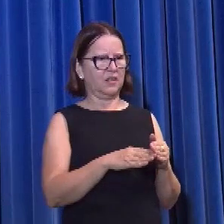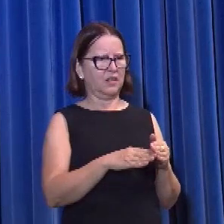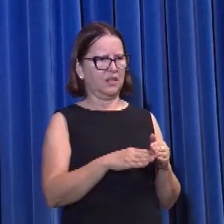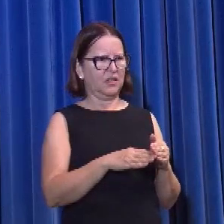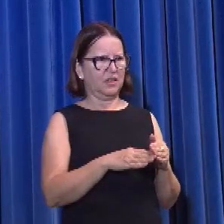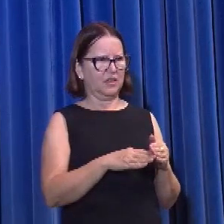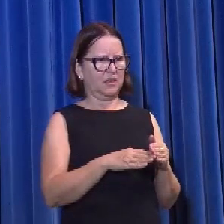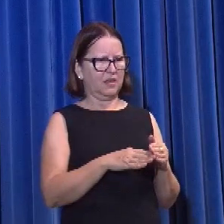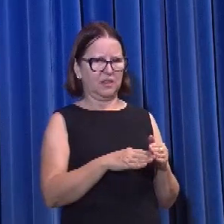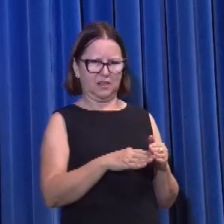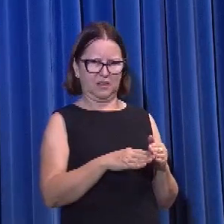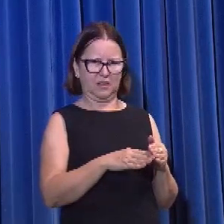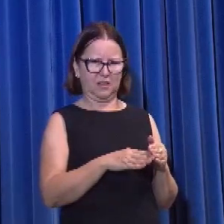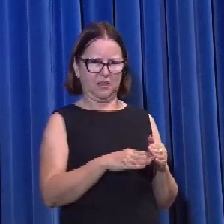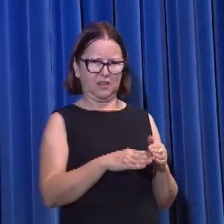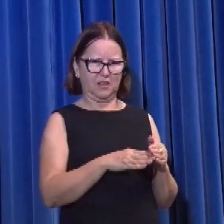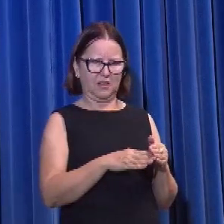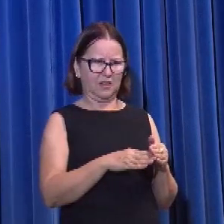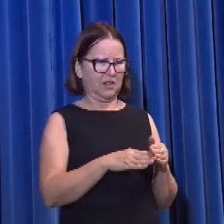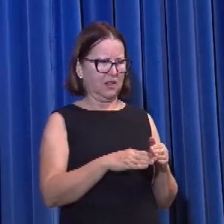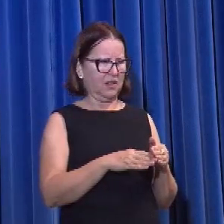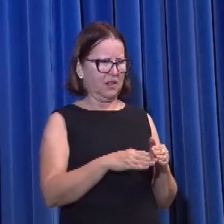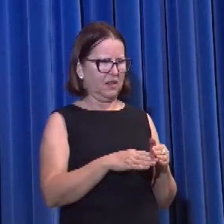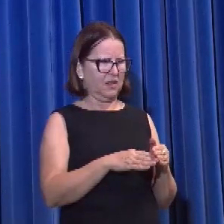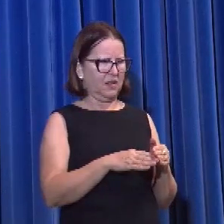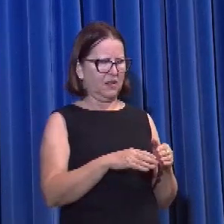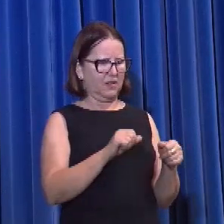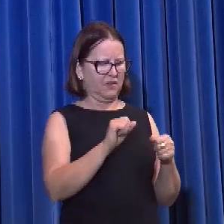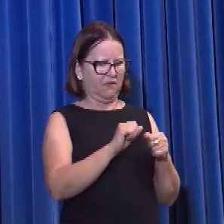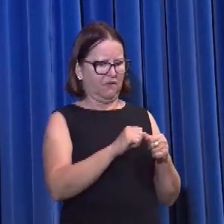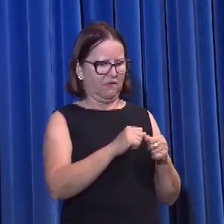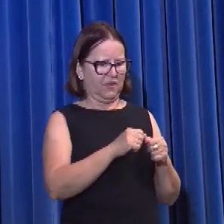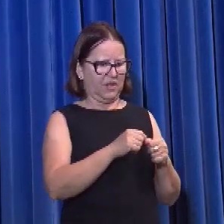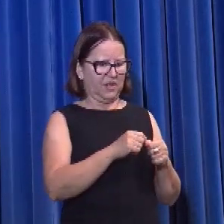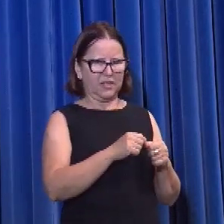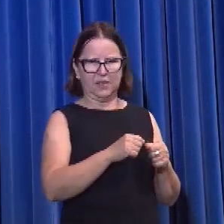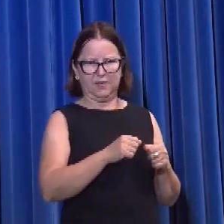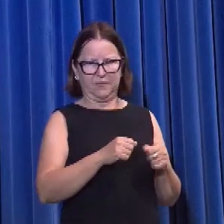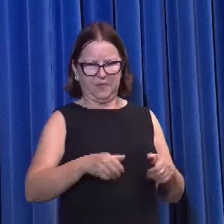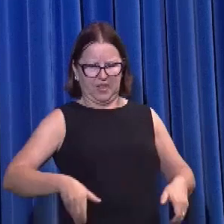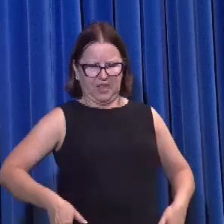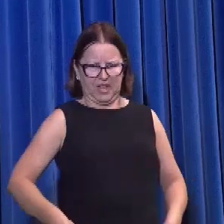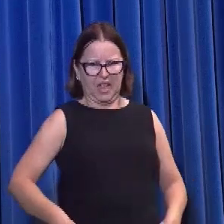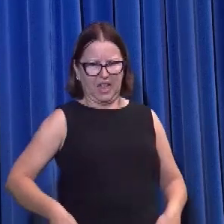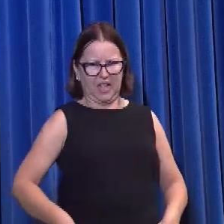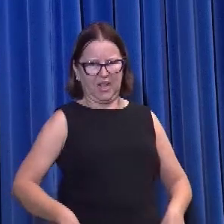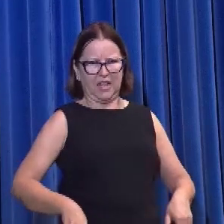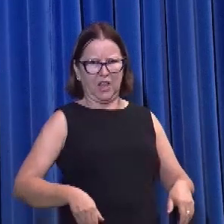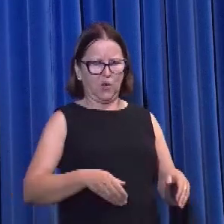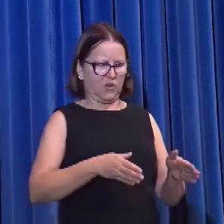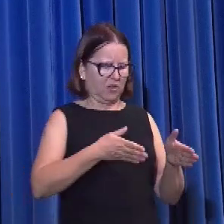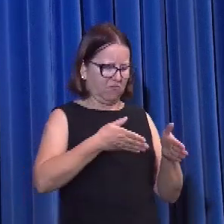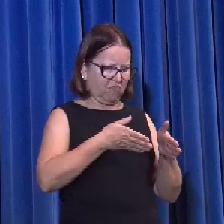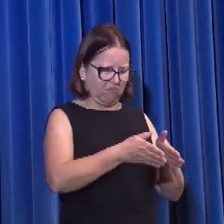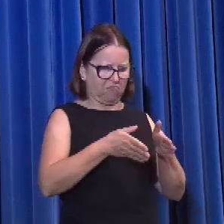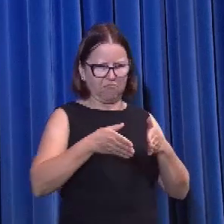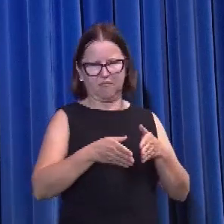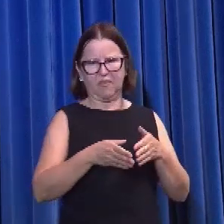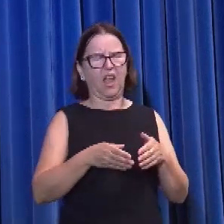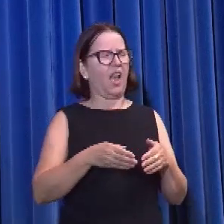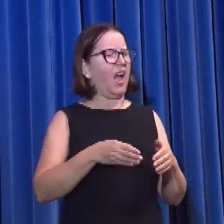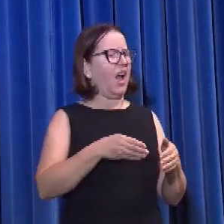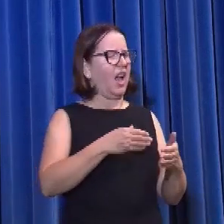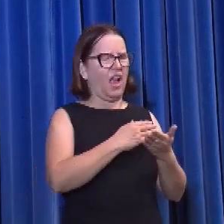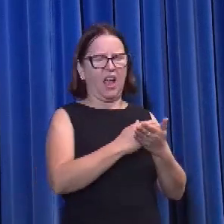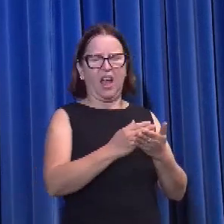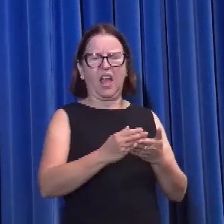essa calça aqui, boca de sino, bem fechadinha. E ele foi dando regras para uma, regra para outra, para a